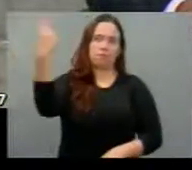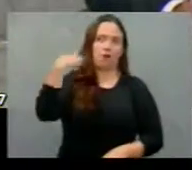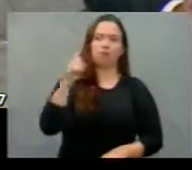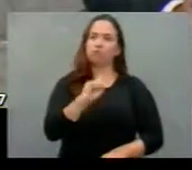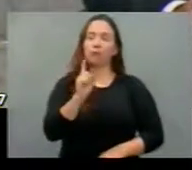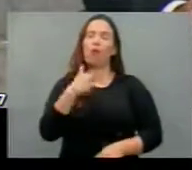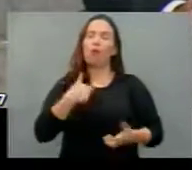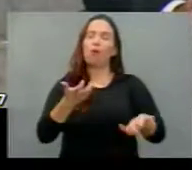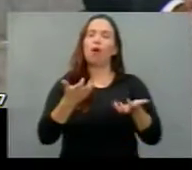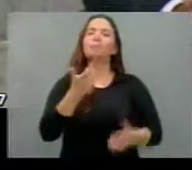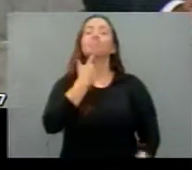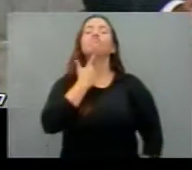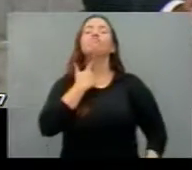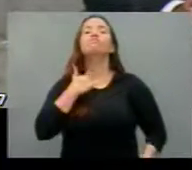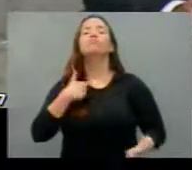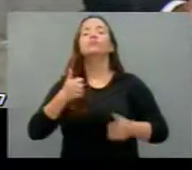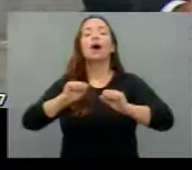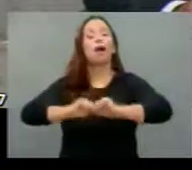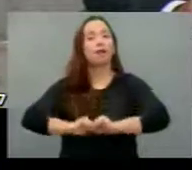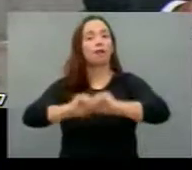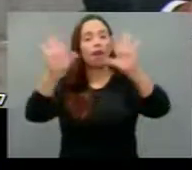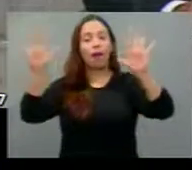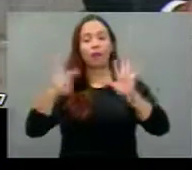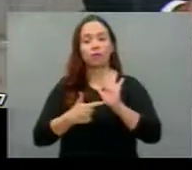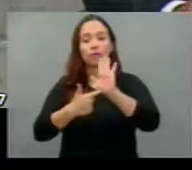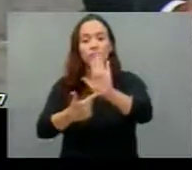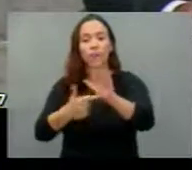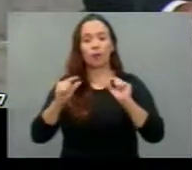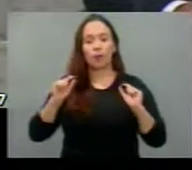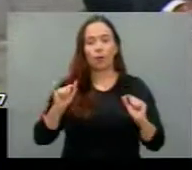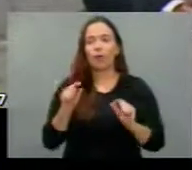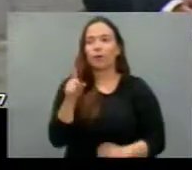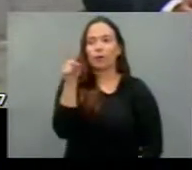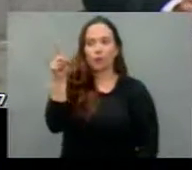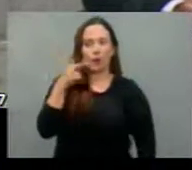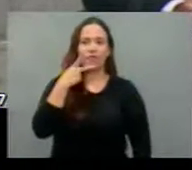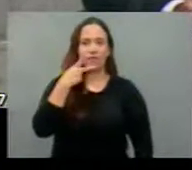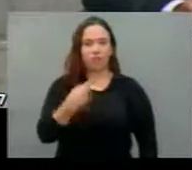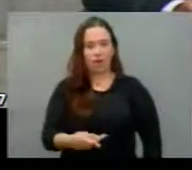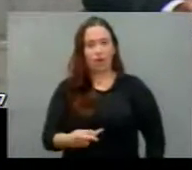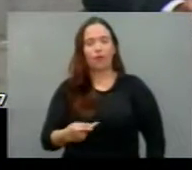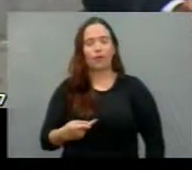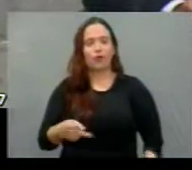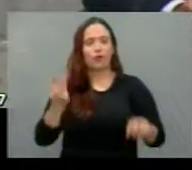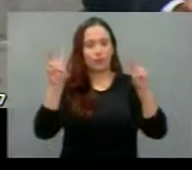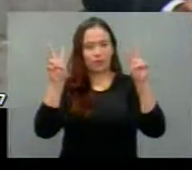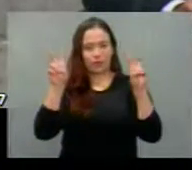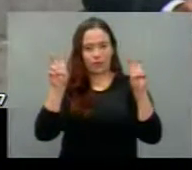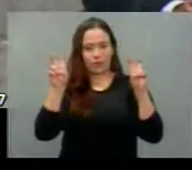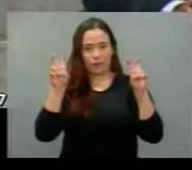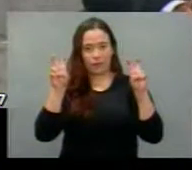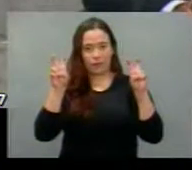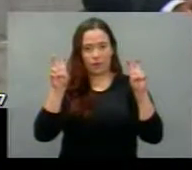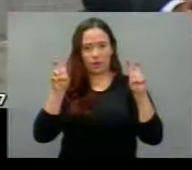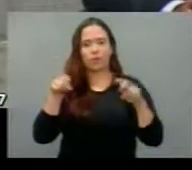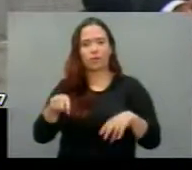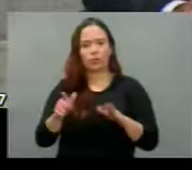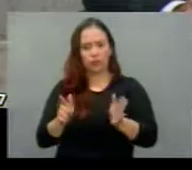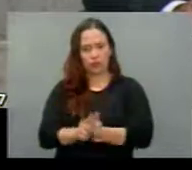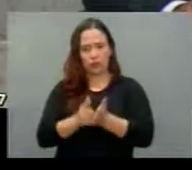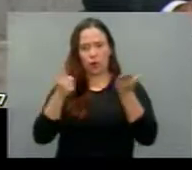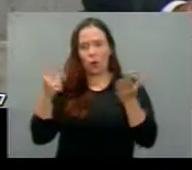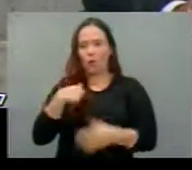à população do estado do Ceará que a operação que Vossa Excelência mencionou, Está nos jornais. Não, nos jornais, eu não